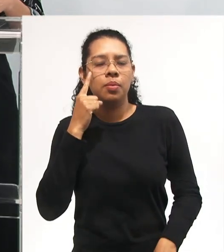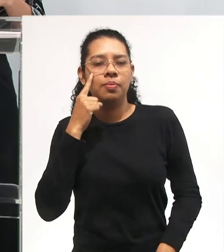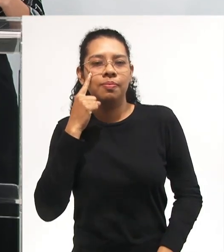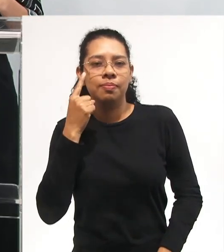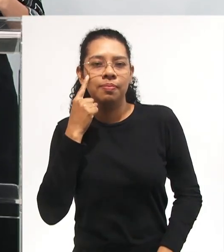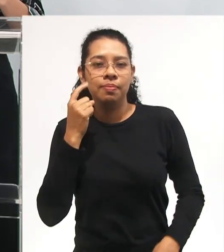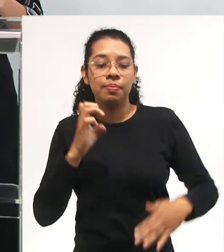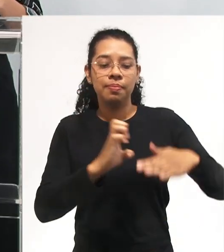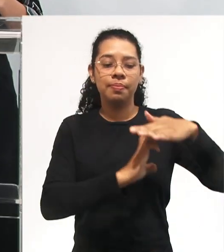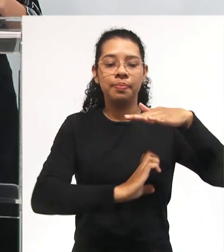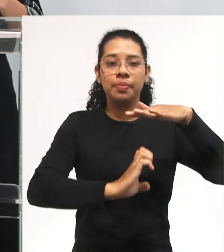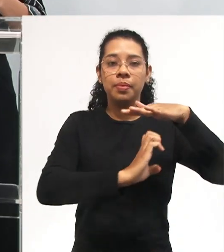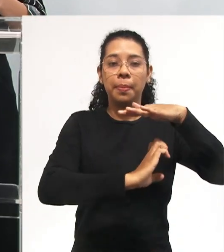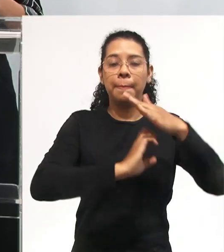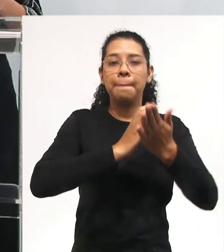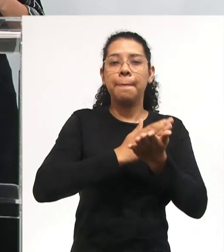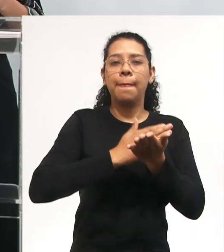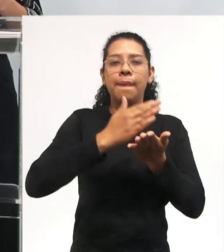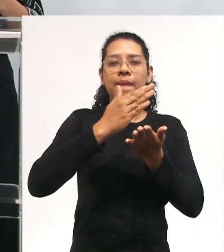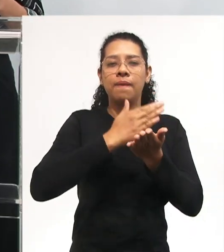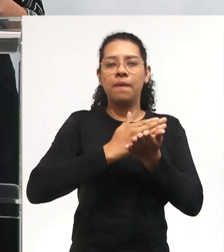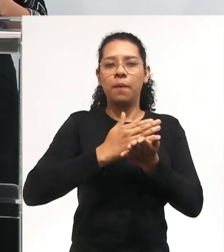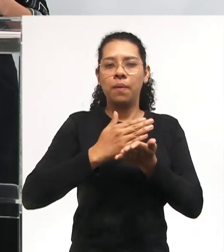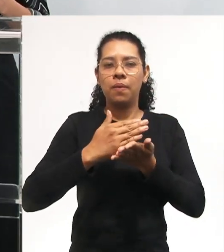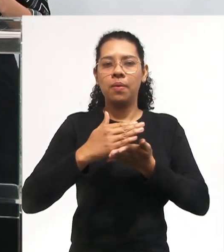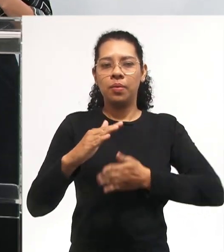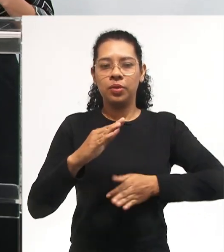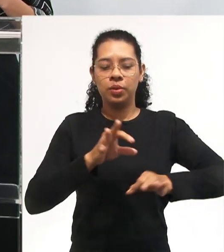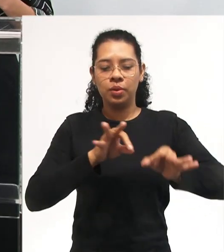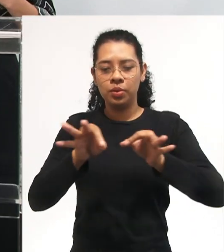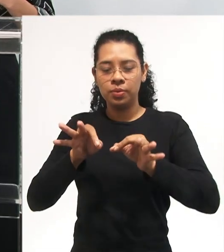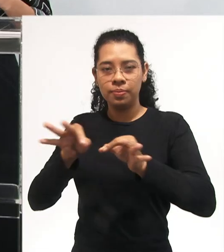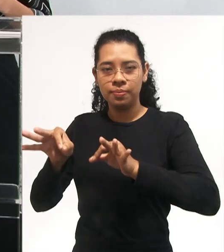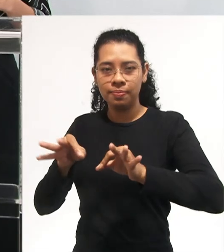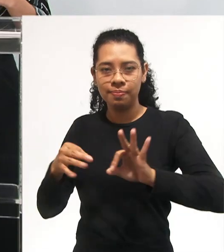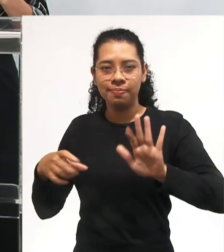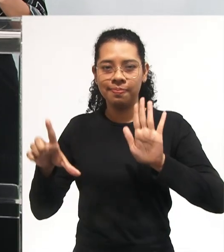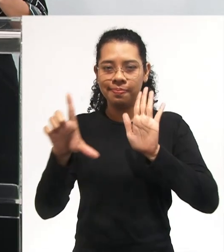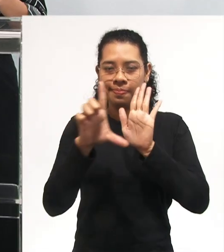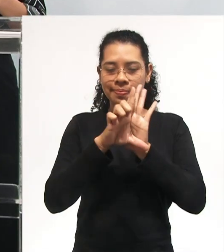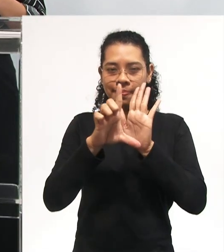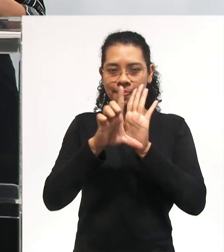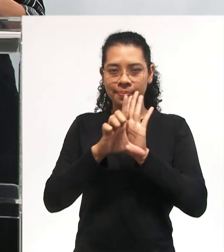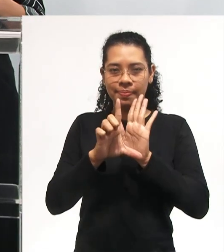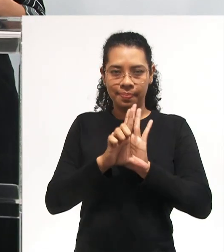leis, né, as leis trabalhistas. Então, eles visualizaram questão de